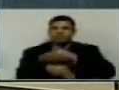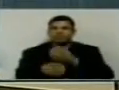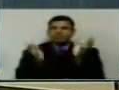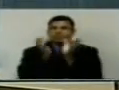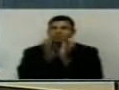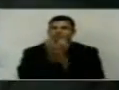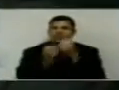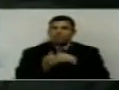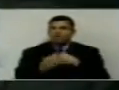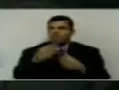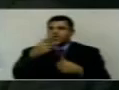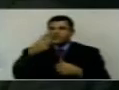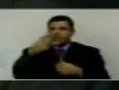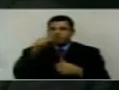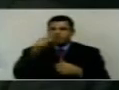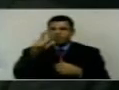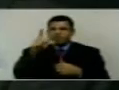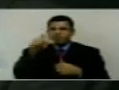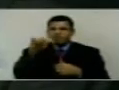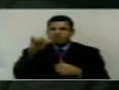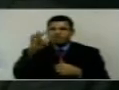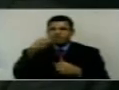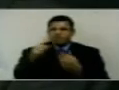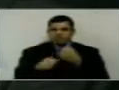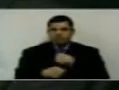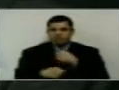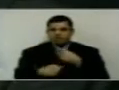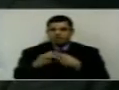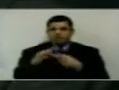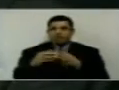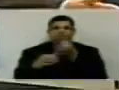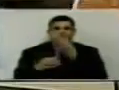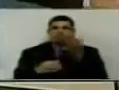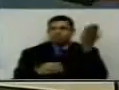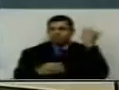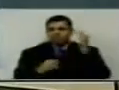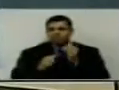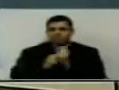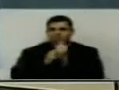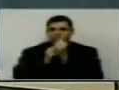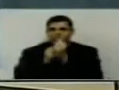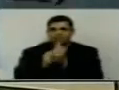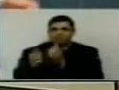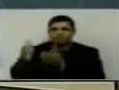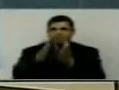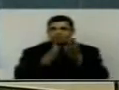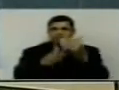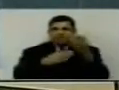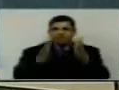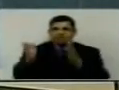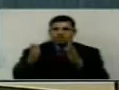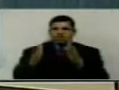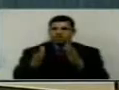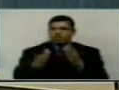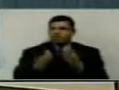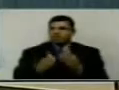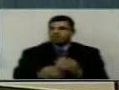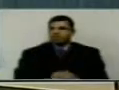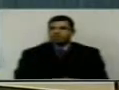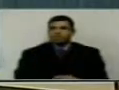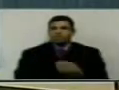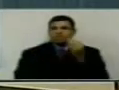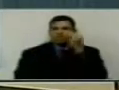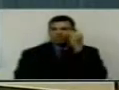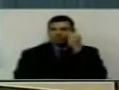política. Eu e o Fabrício, há um bom tempo, caminhamos em caminhos opostos do ponto de